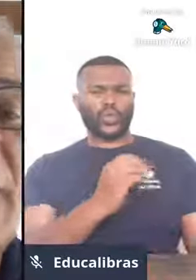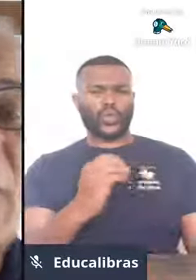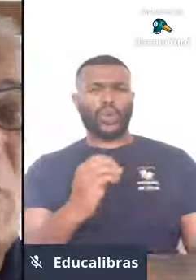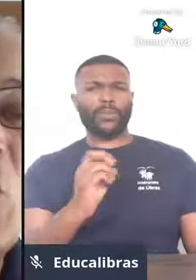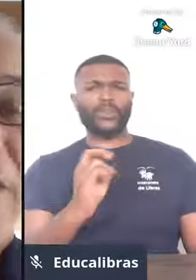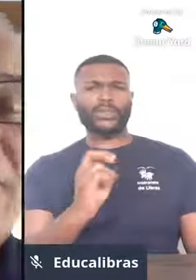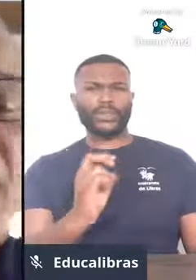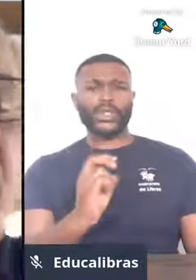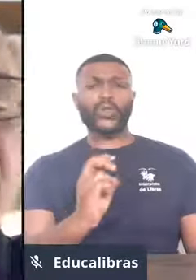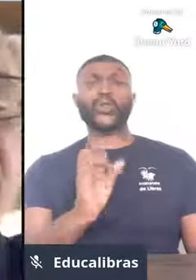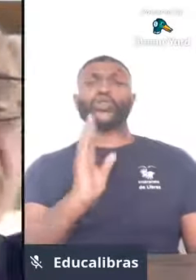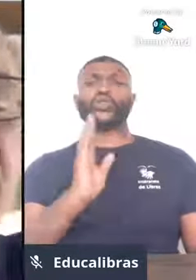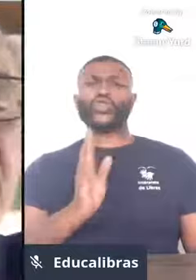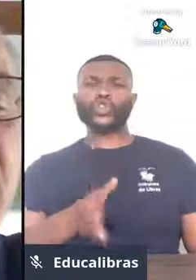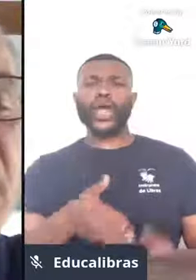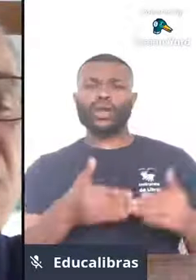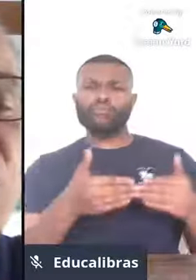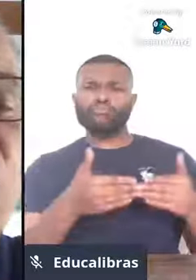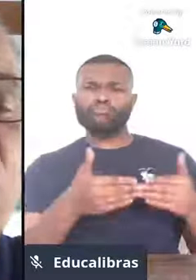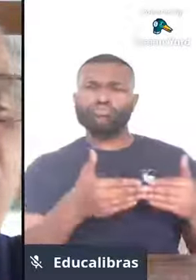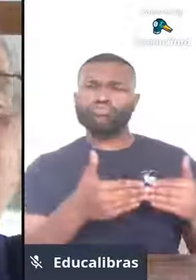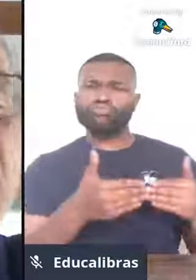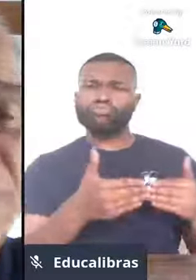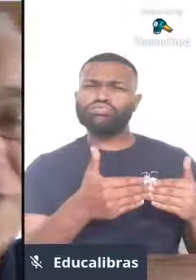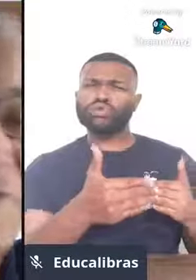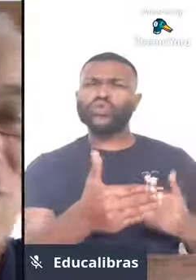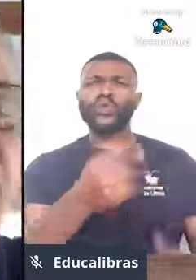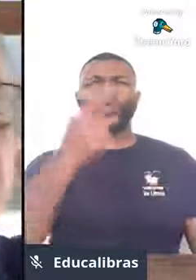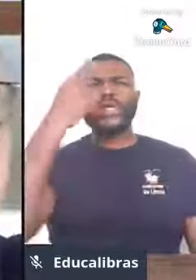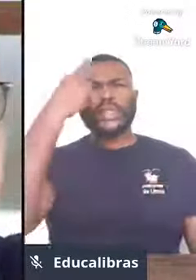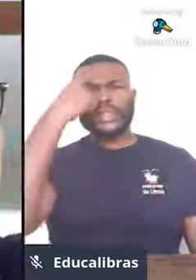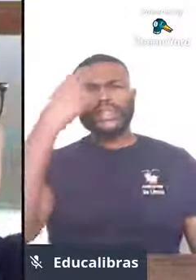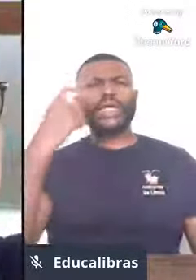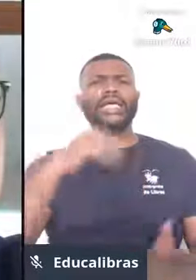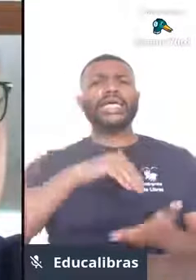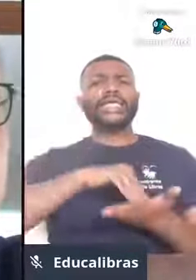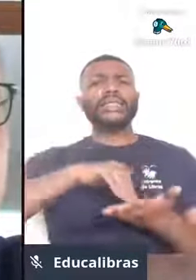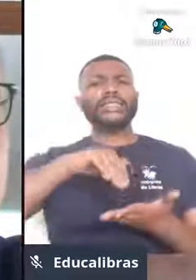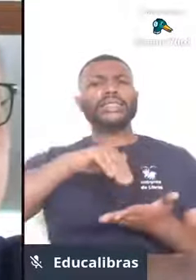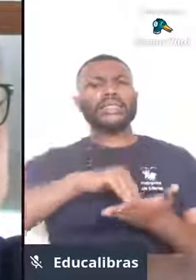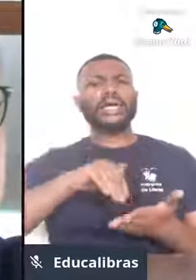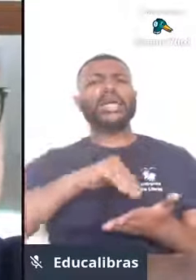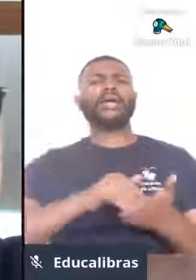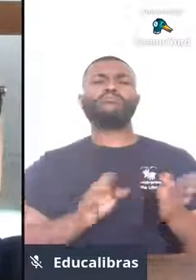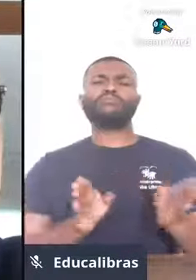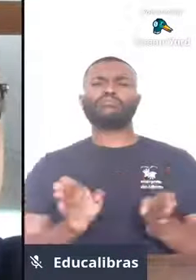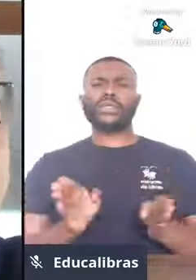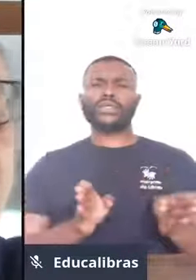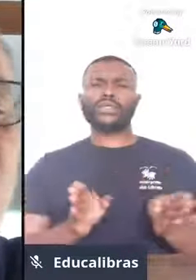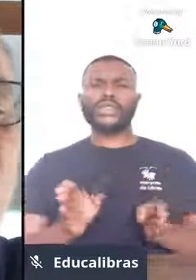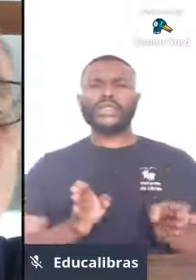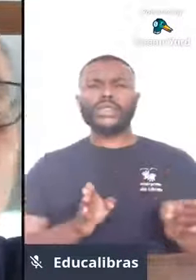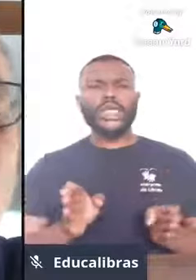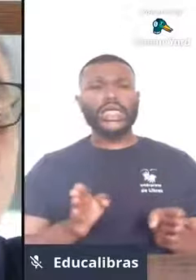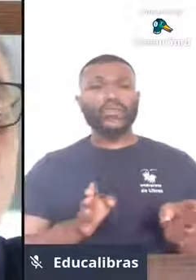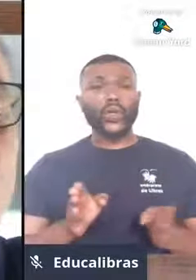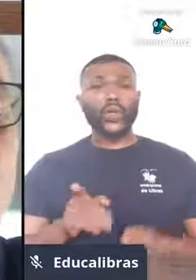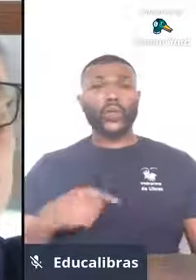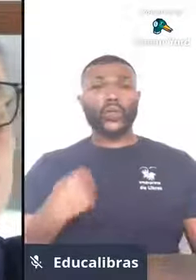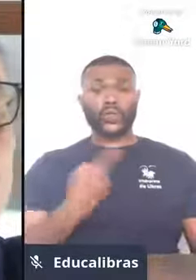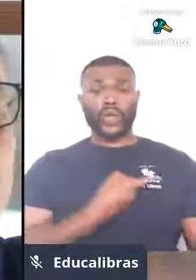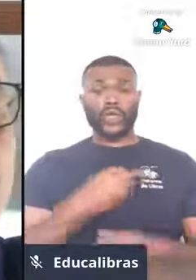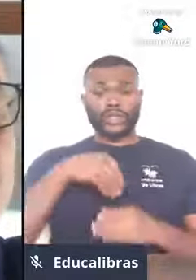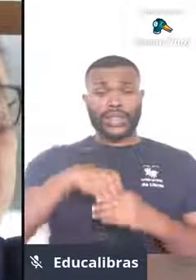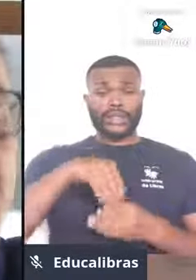nasceram com a ideia da secretaria de totalmente acessível. Tanto a prova é que nós, da secretaria, que visitamos todos os CATs, todos